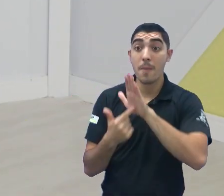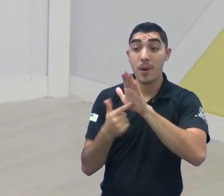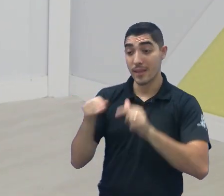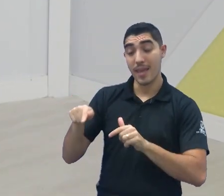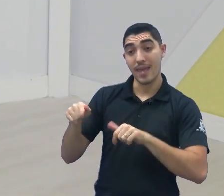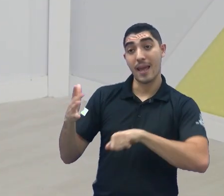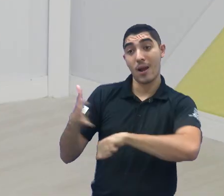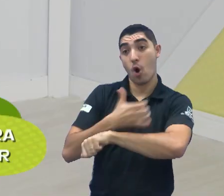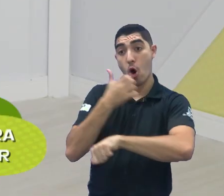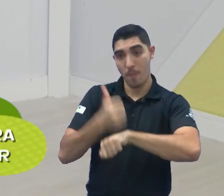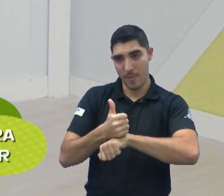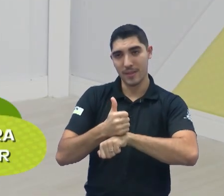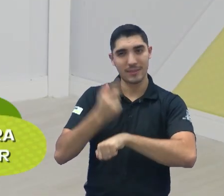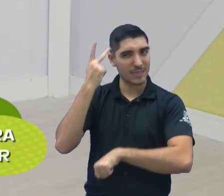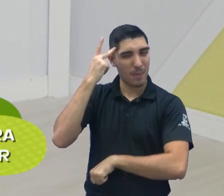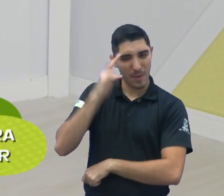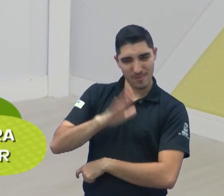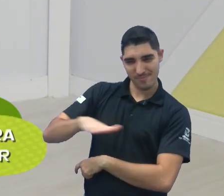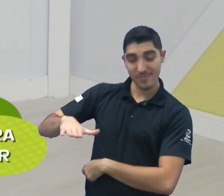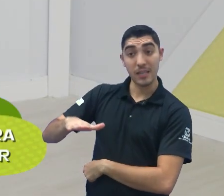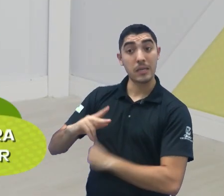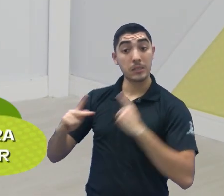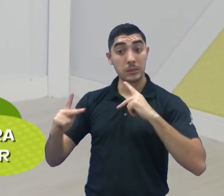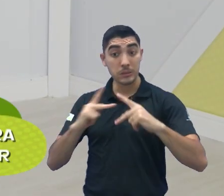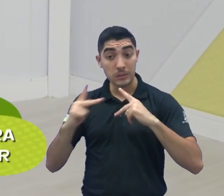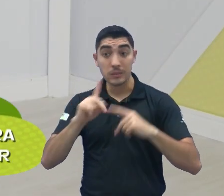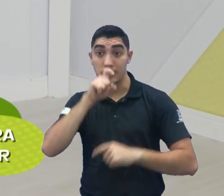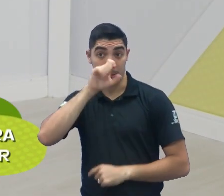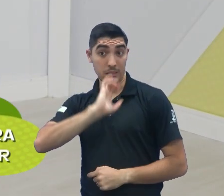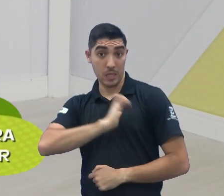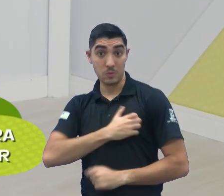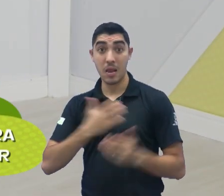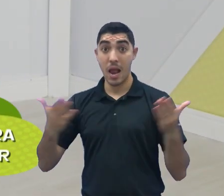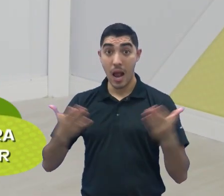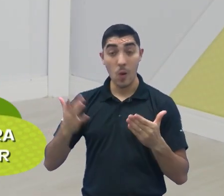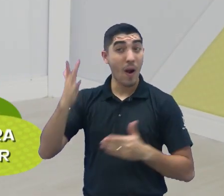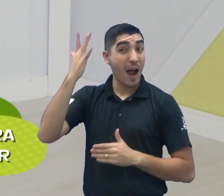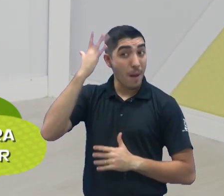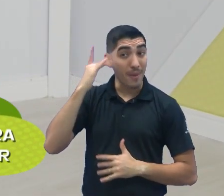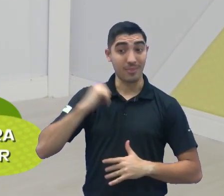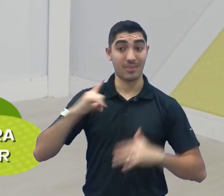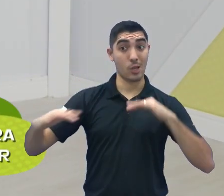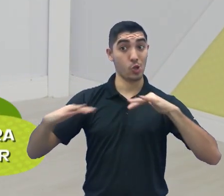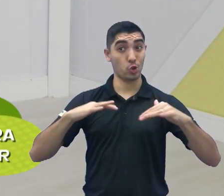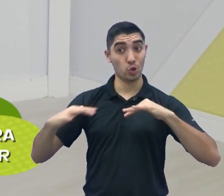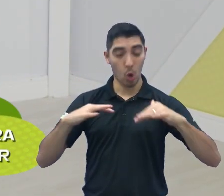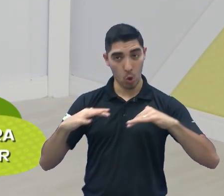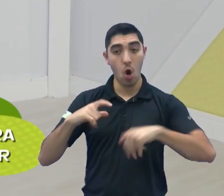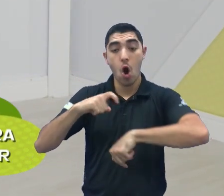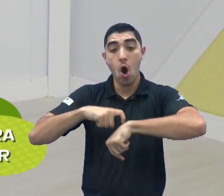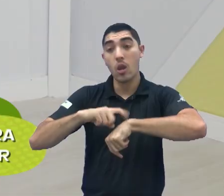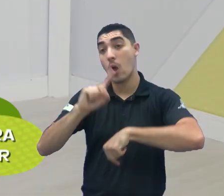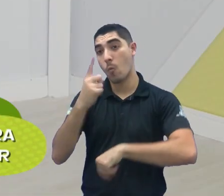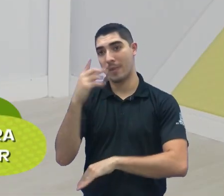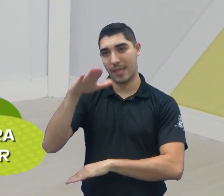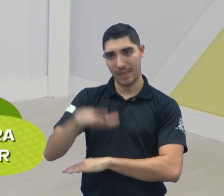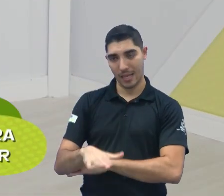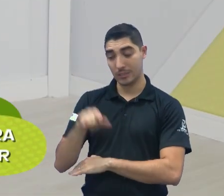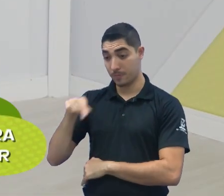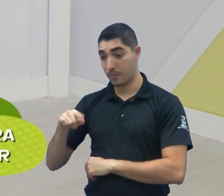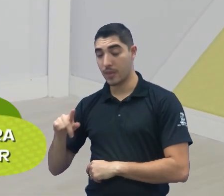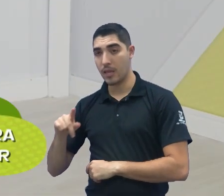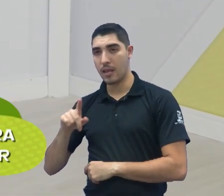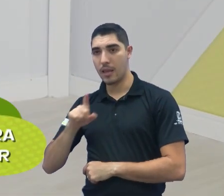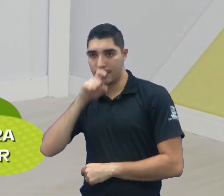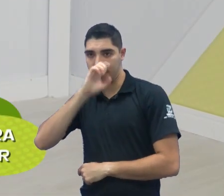Futebol Júnior, o São José decide uma vaga na segunda fase da competição amanhã, uma da tarde, contra o Nacional do